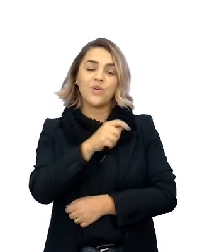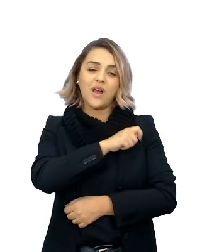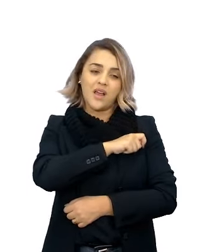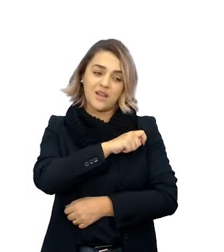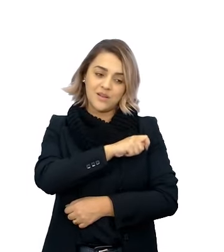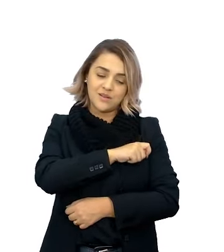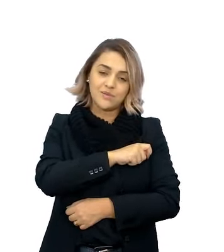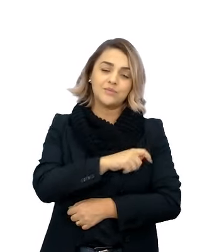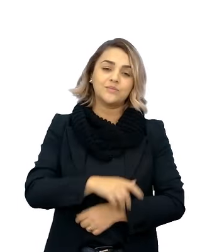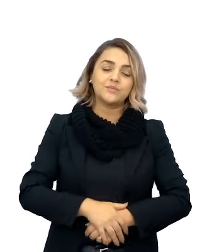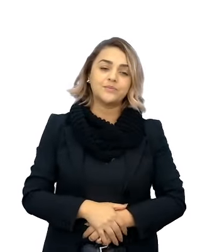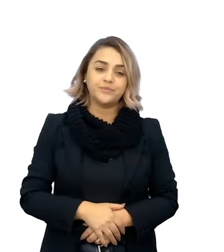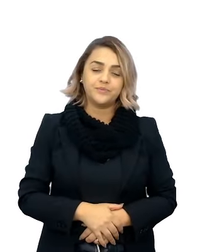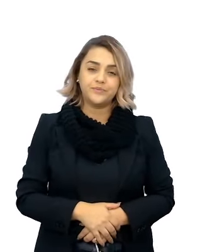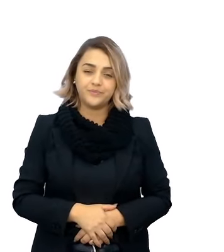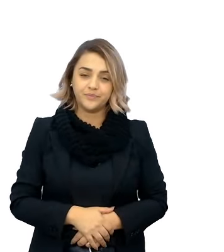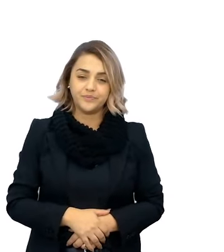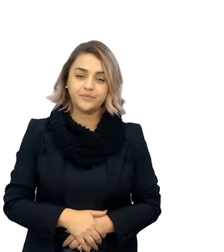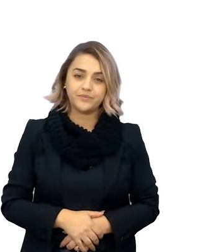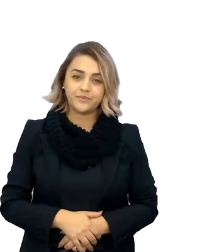Como esse